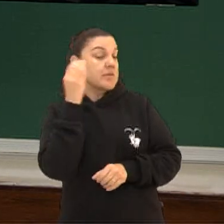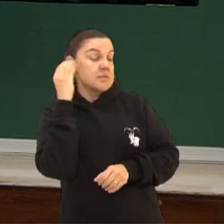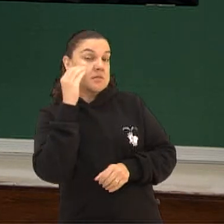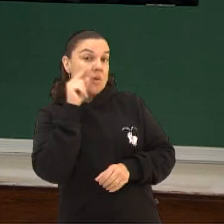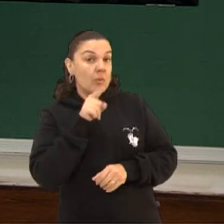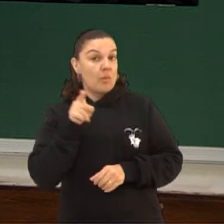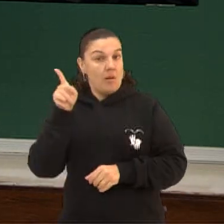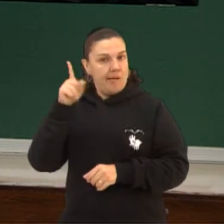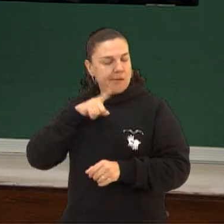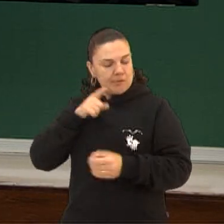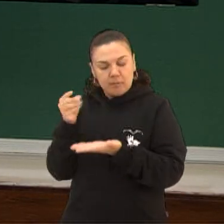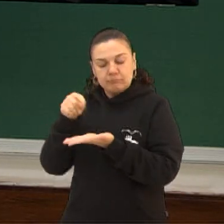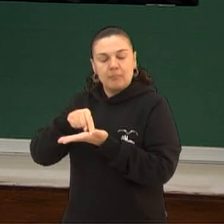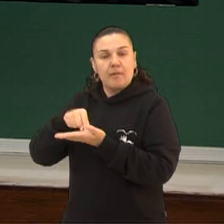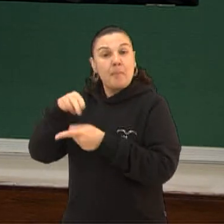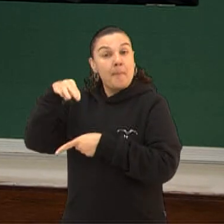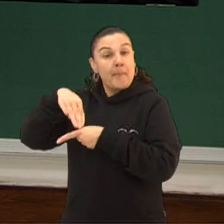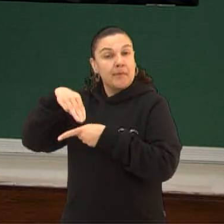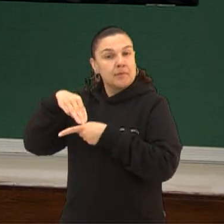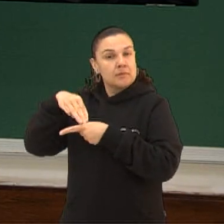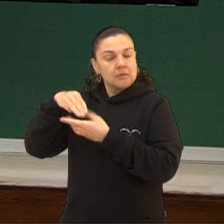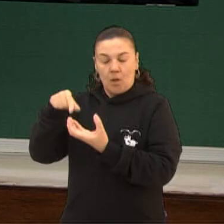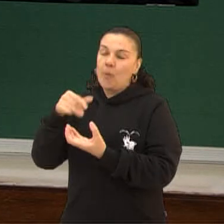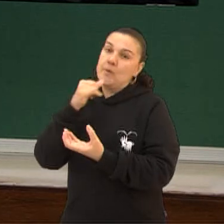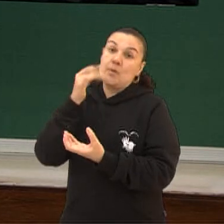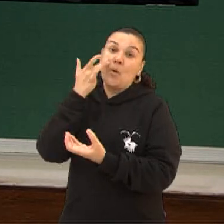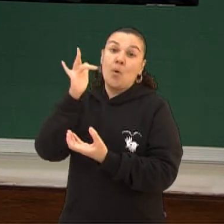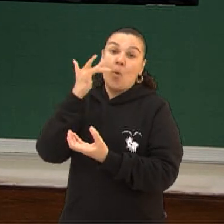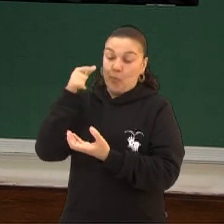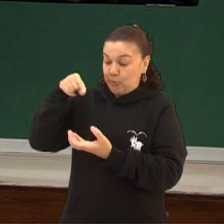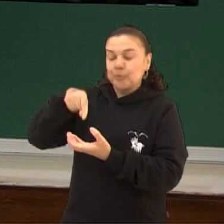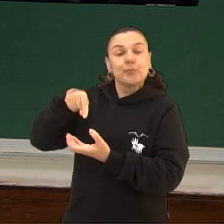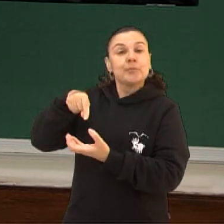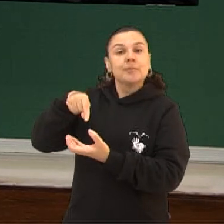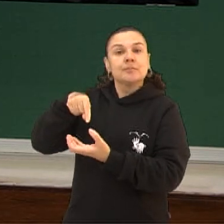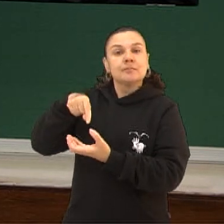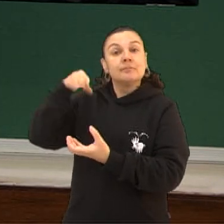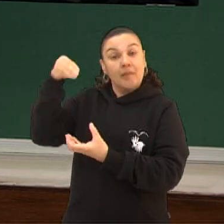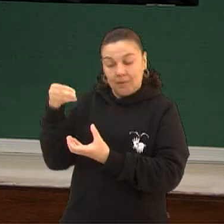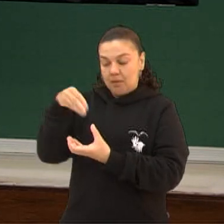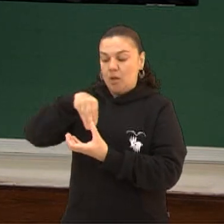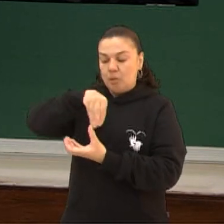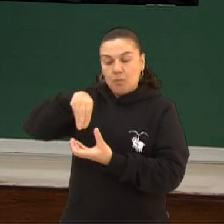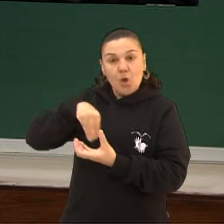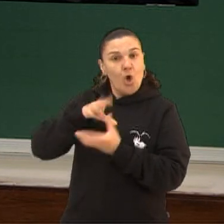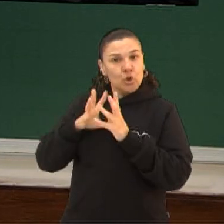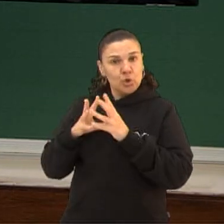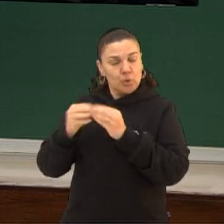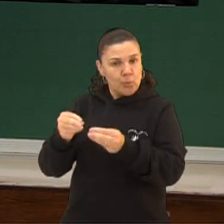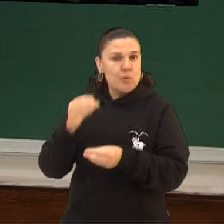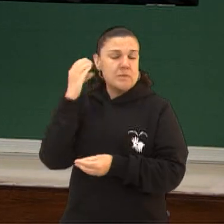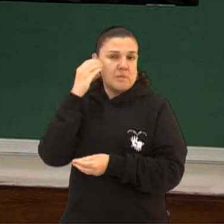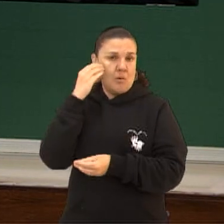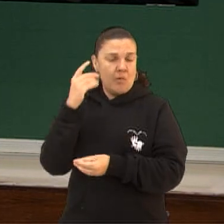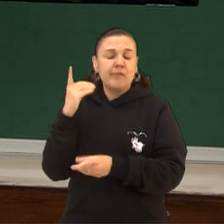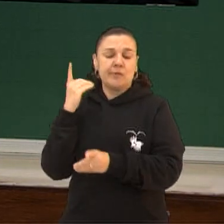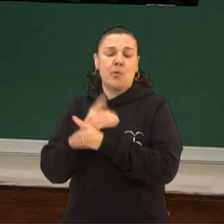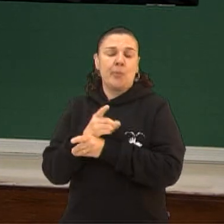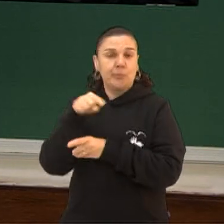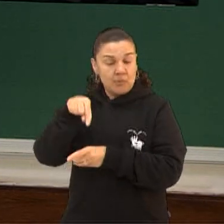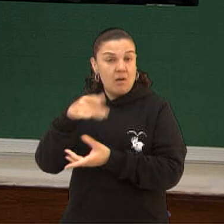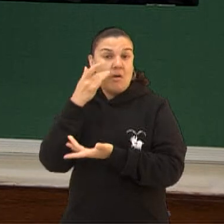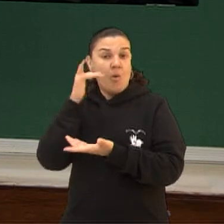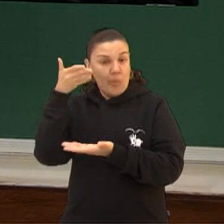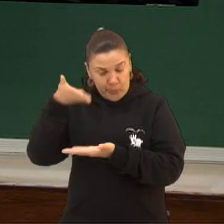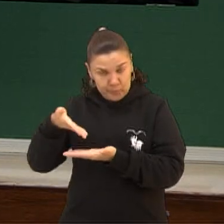existem componentes ali de metais, né? O ouro é um desses componentes. Todo o smartphone praticamente você vai encontrar uma certa quantidade